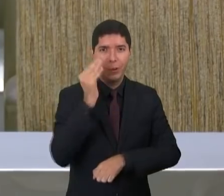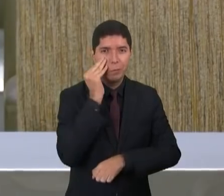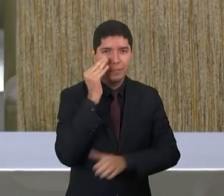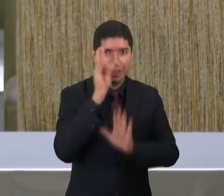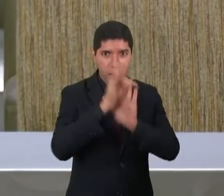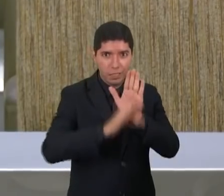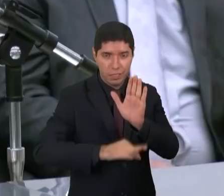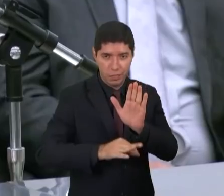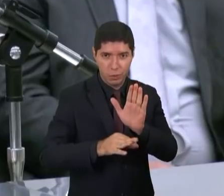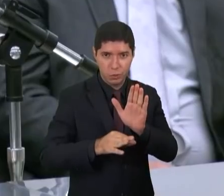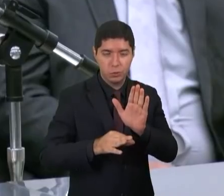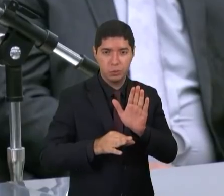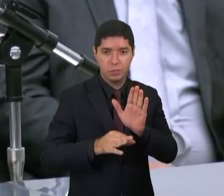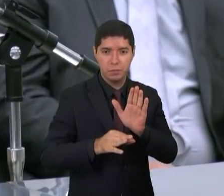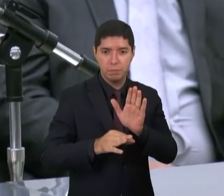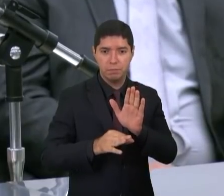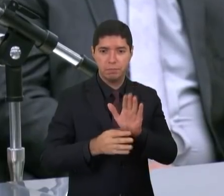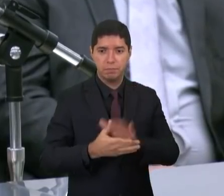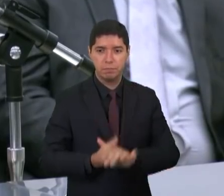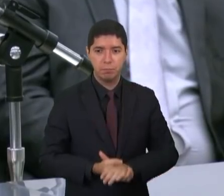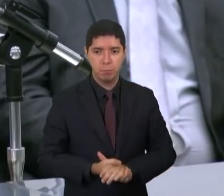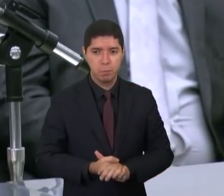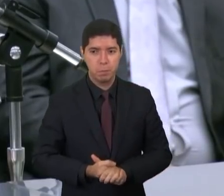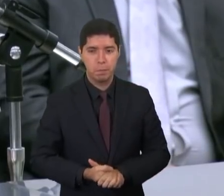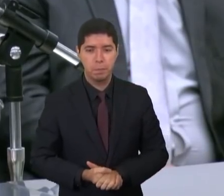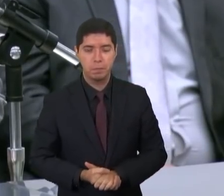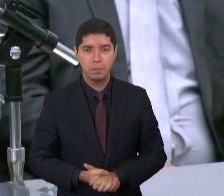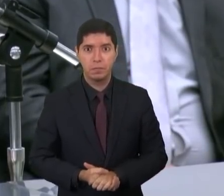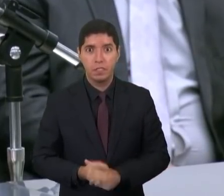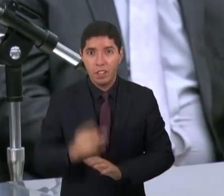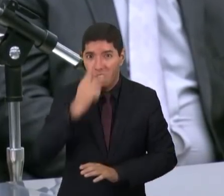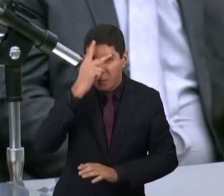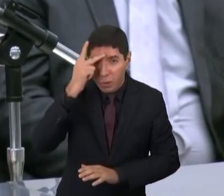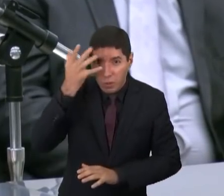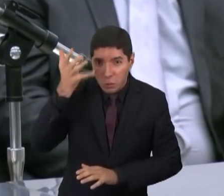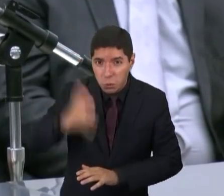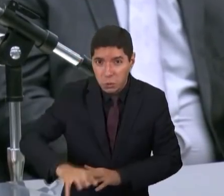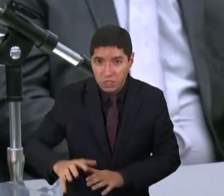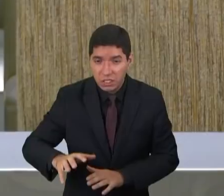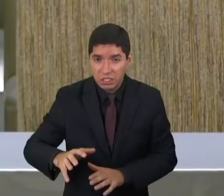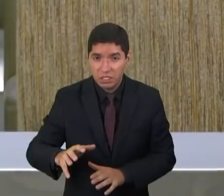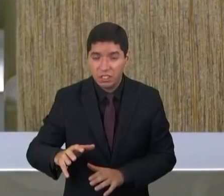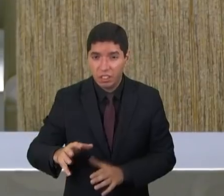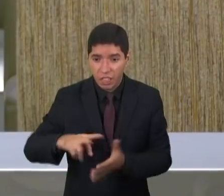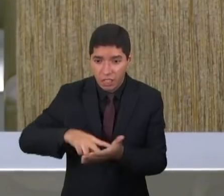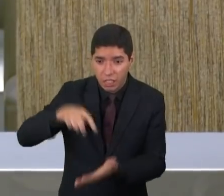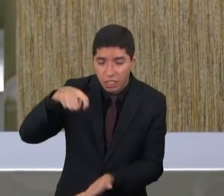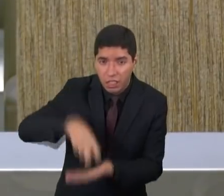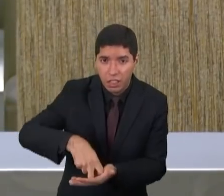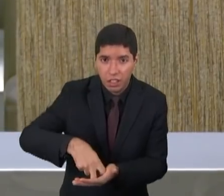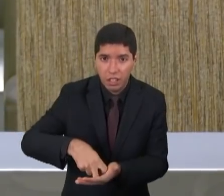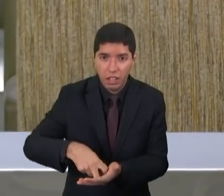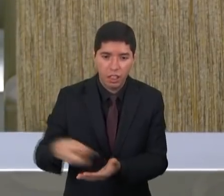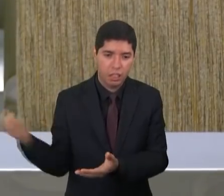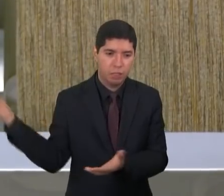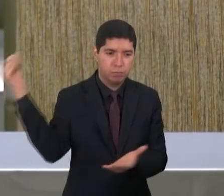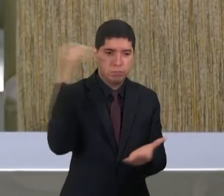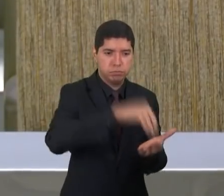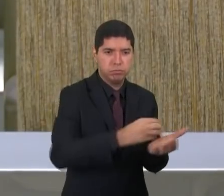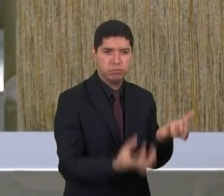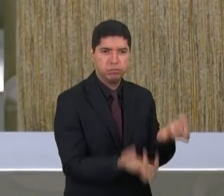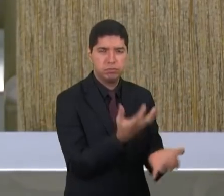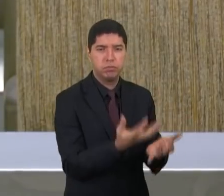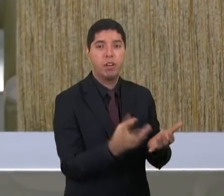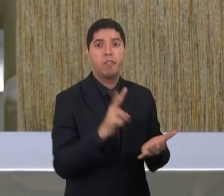texto original do decreto, só dizia assim: quem não se dobrar será lançado na fornalha. O texto